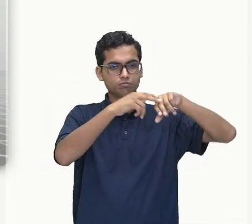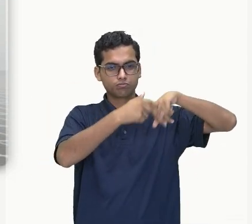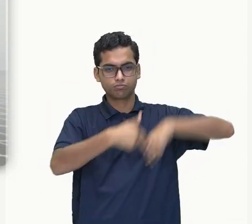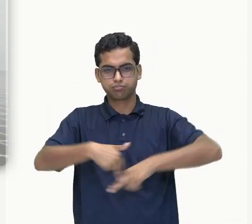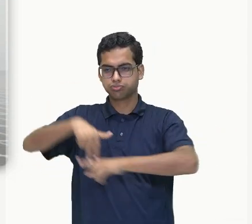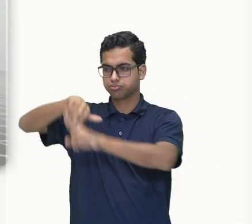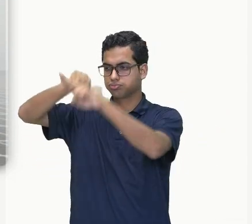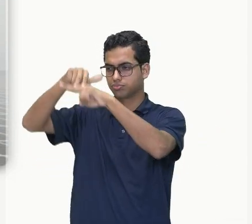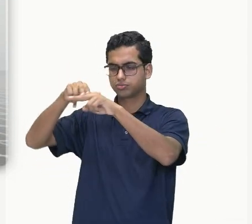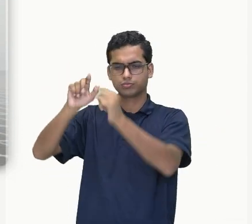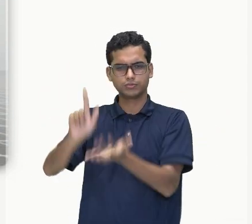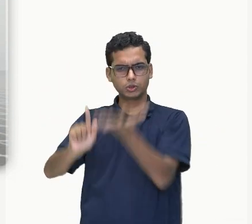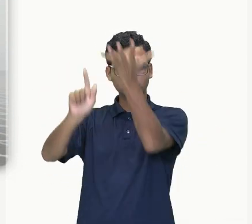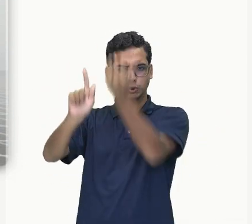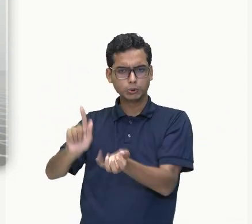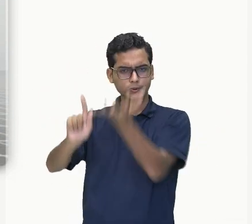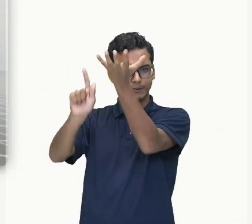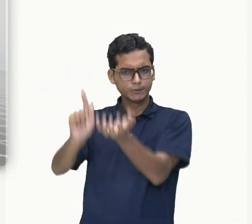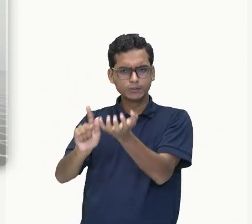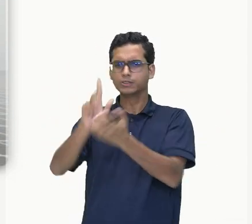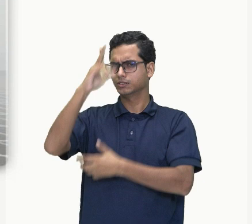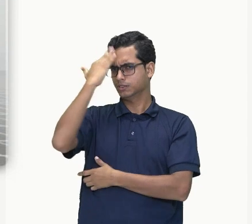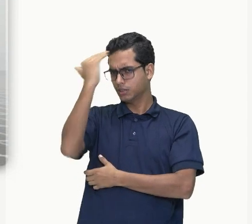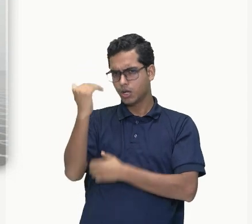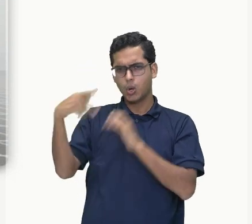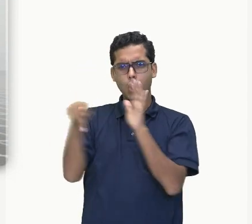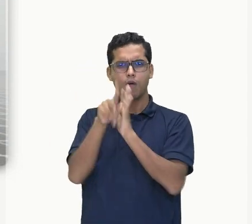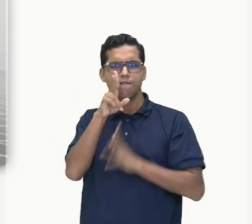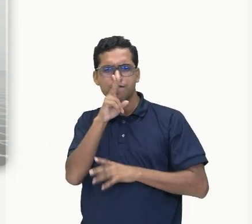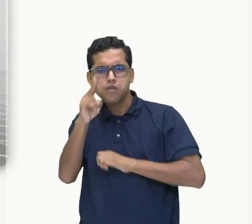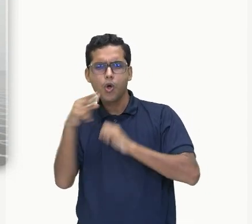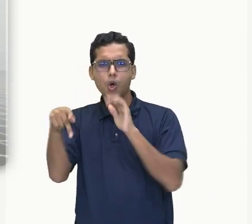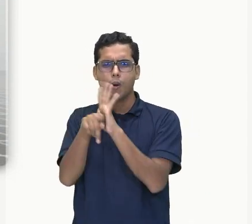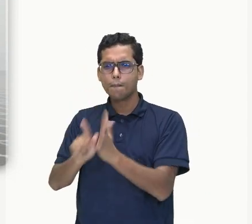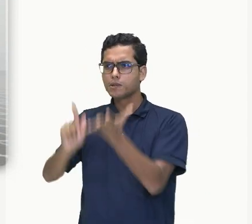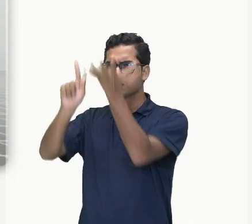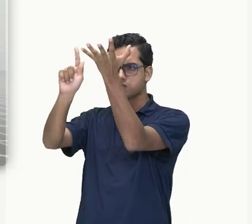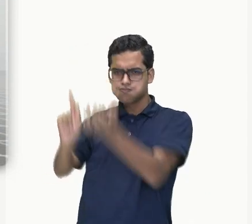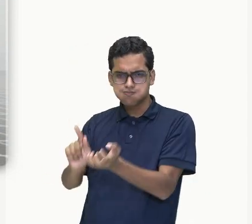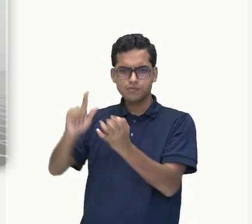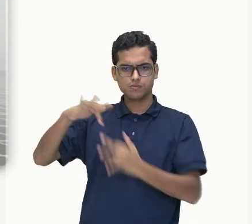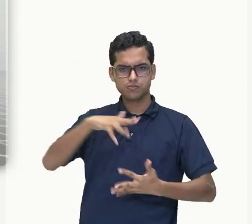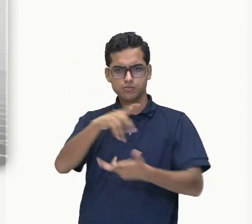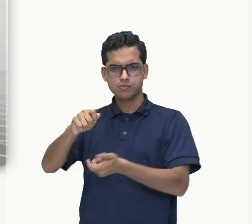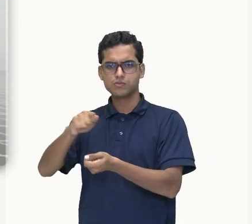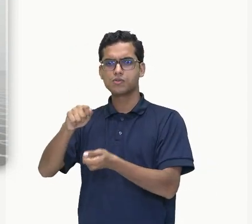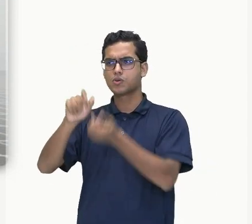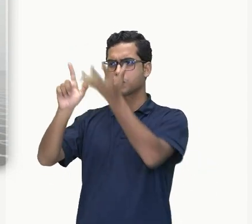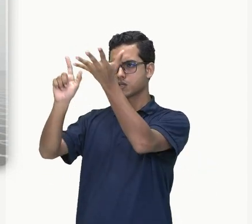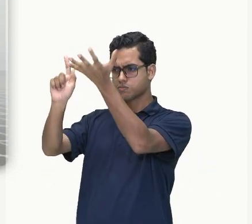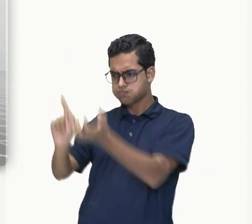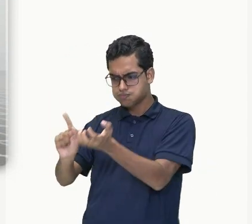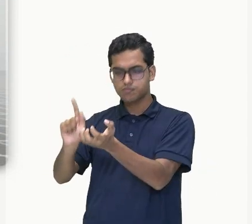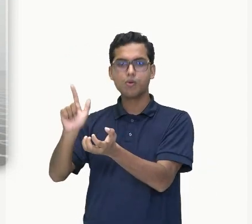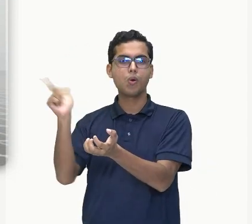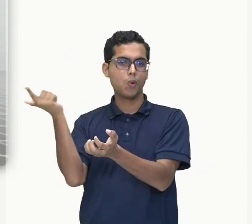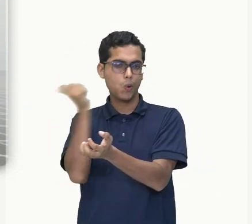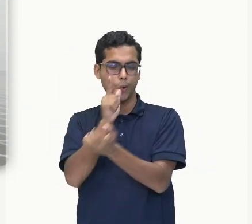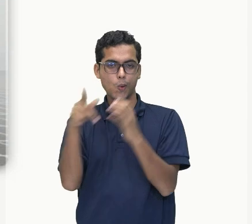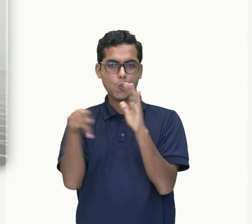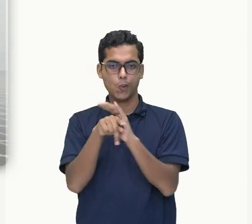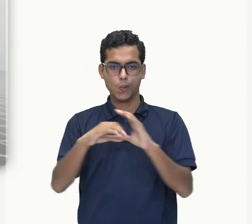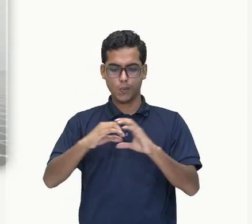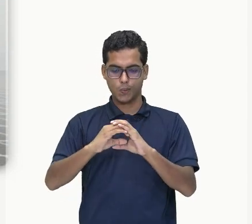tá? Ou seja, a gente sabe que a força da gravidade, né, do nosso planeta puxa, atrai todos os corpos para o centro